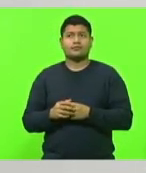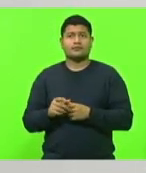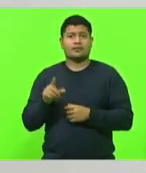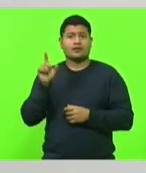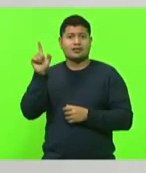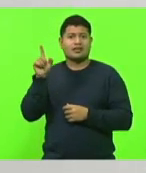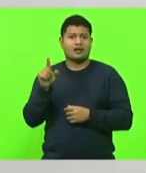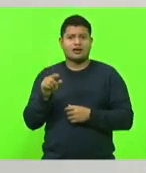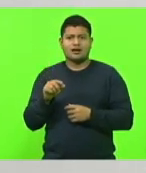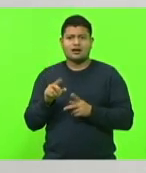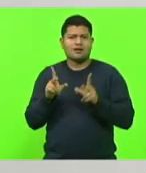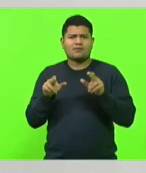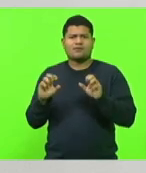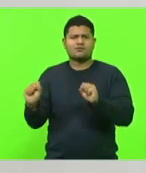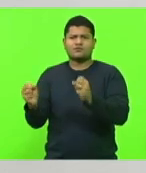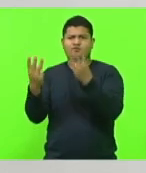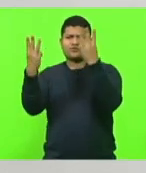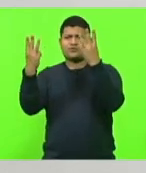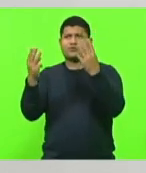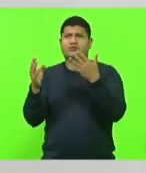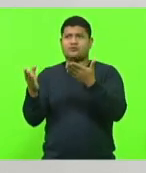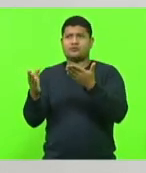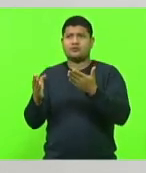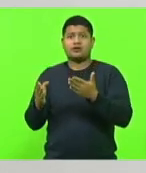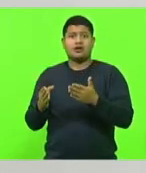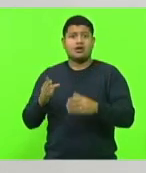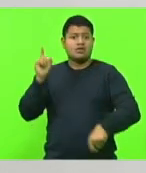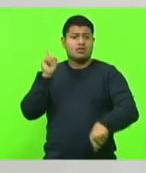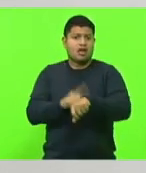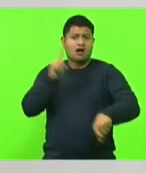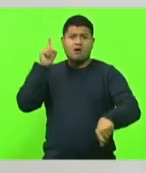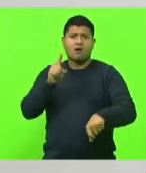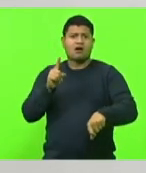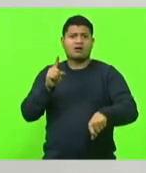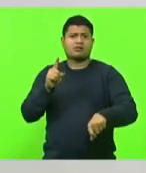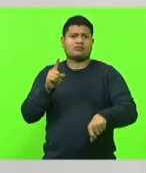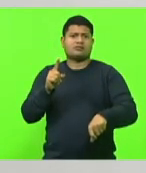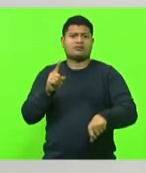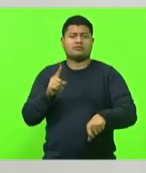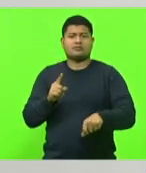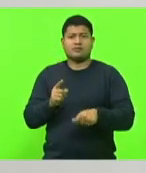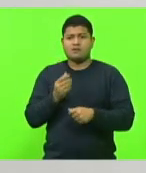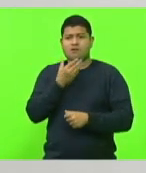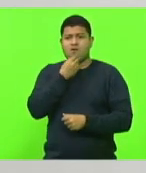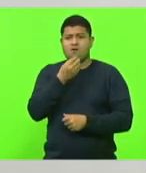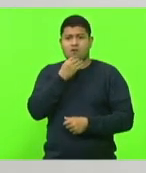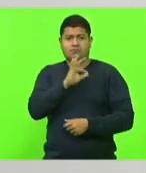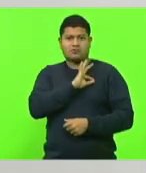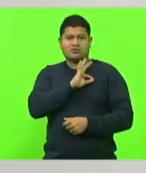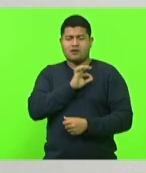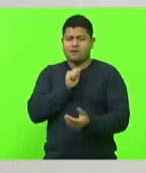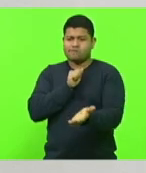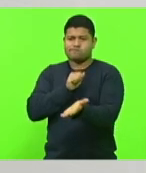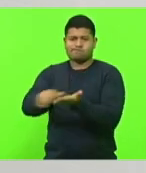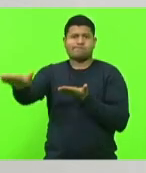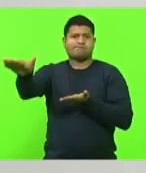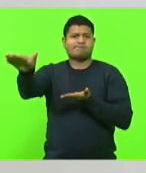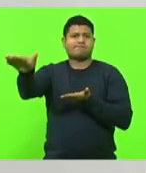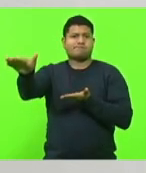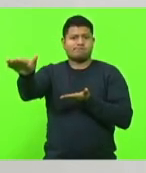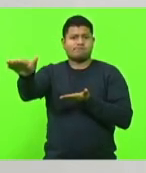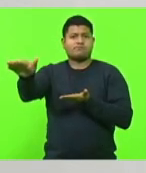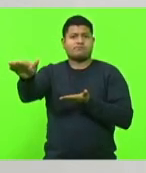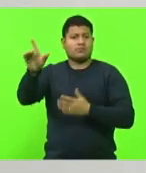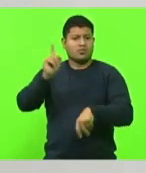Lá é show, né? Lá é show. No mesmo dia o policial foi demitido. No mesmo dia. Não